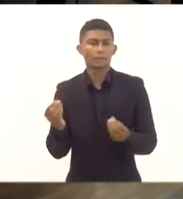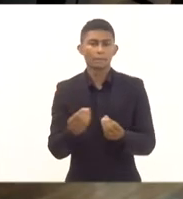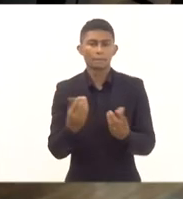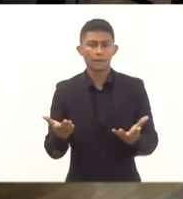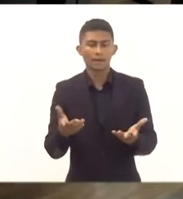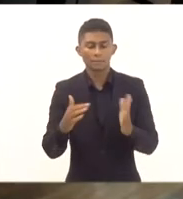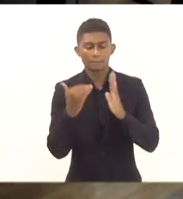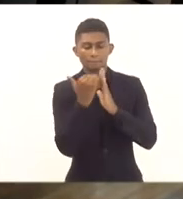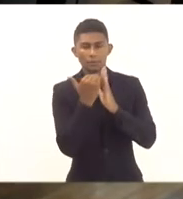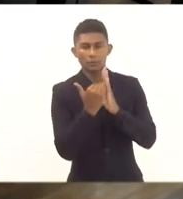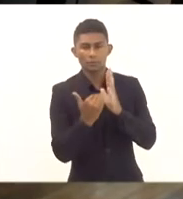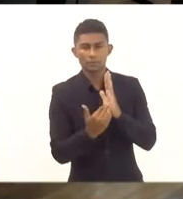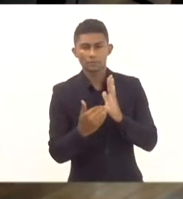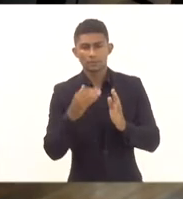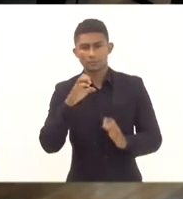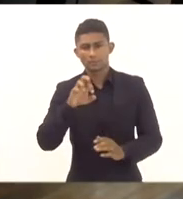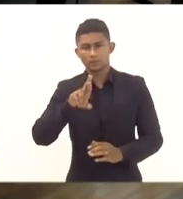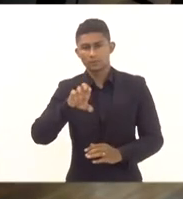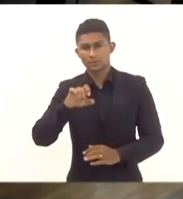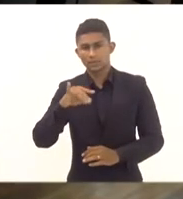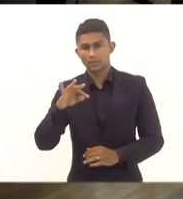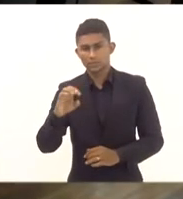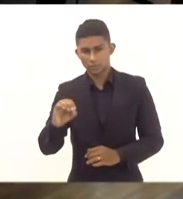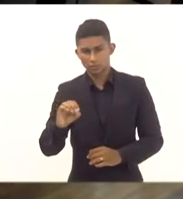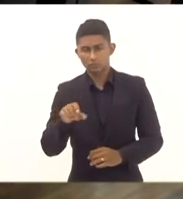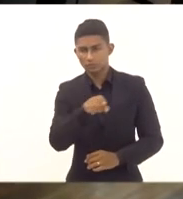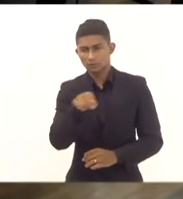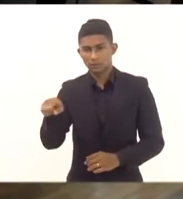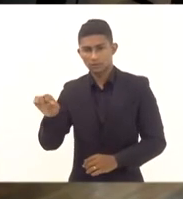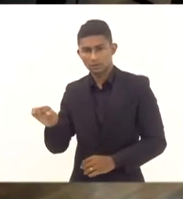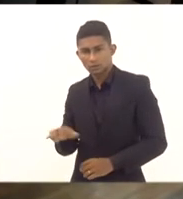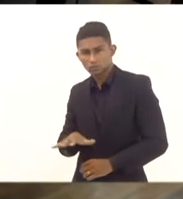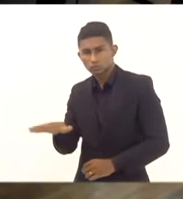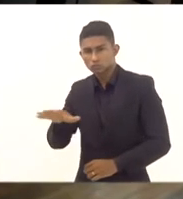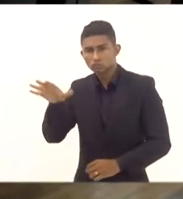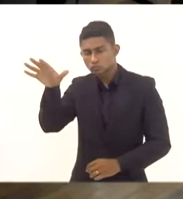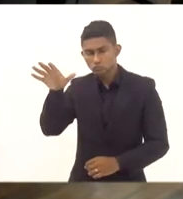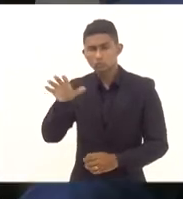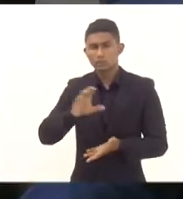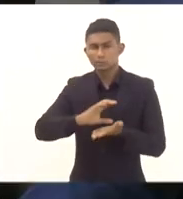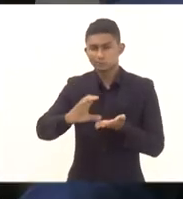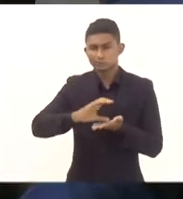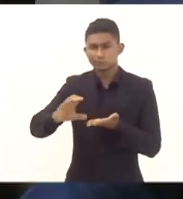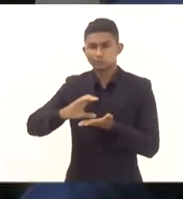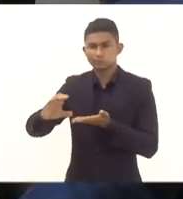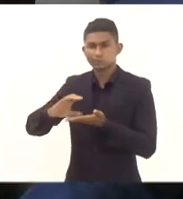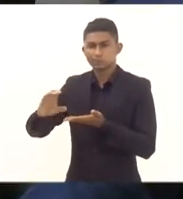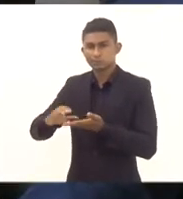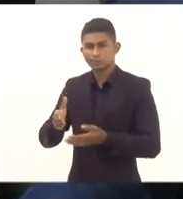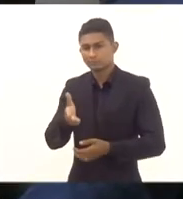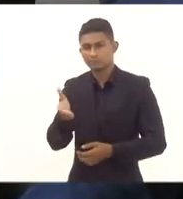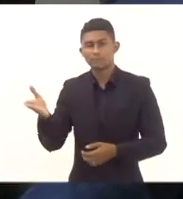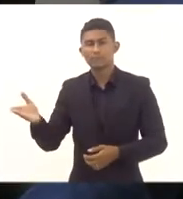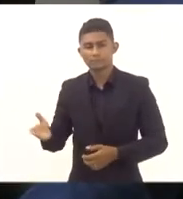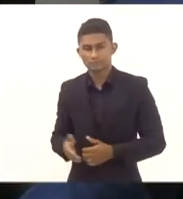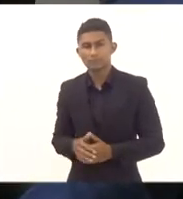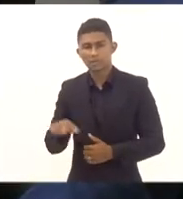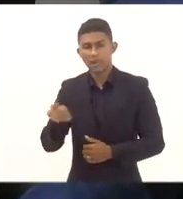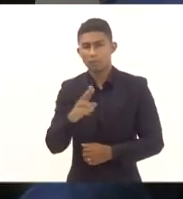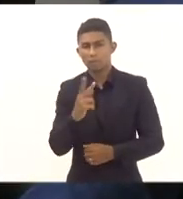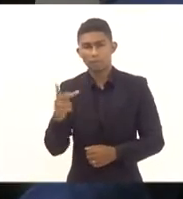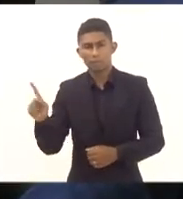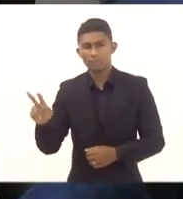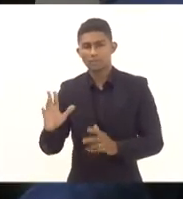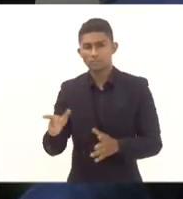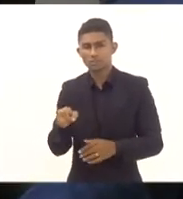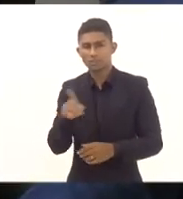programa de microcrédito que entrava nas comunidades na qual era implantadas as unidades de polícia